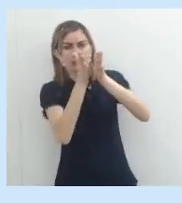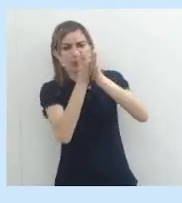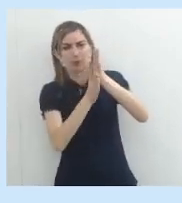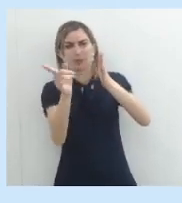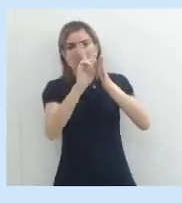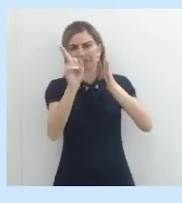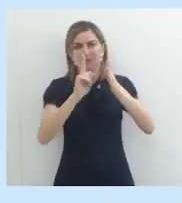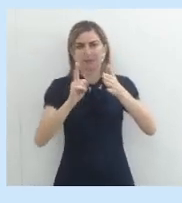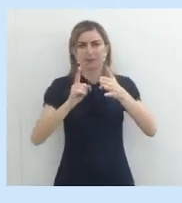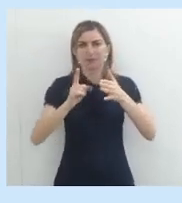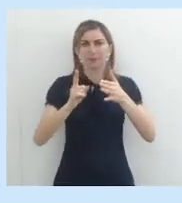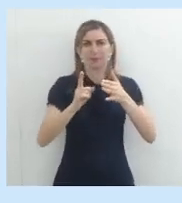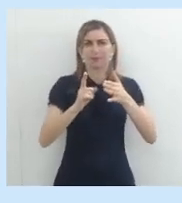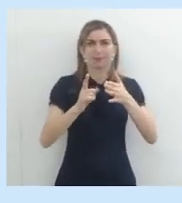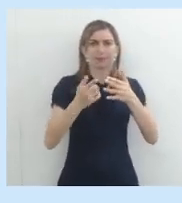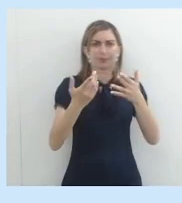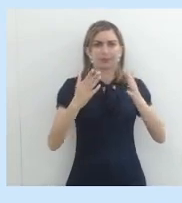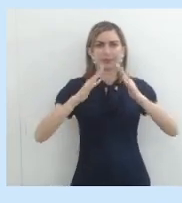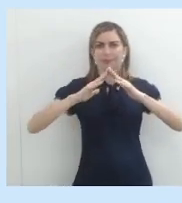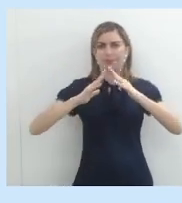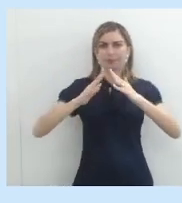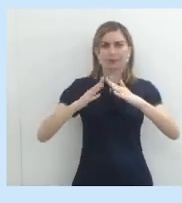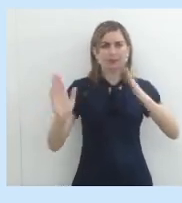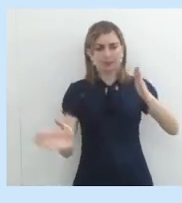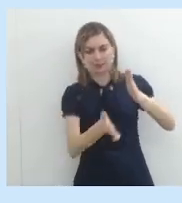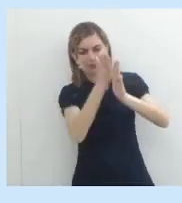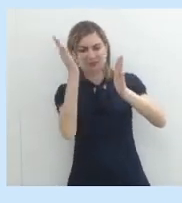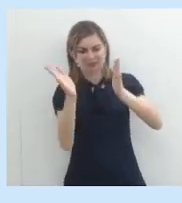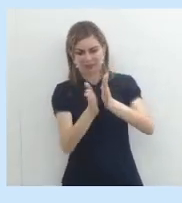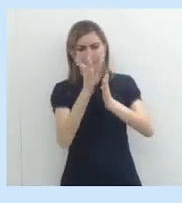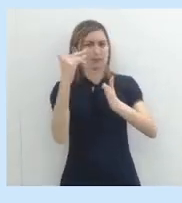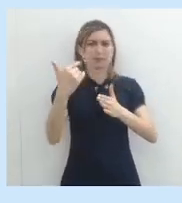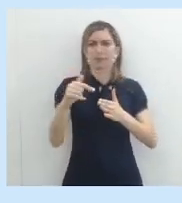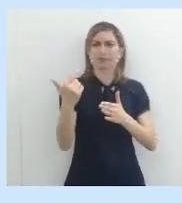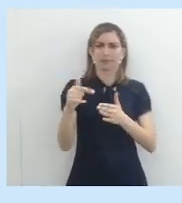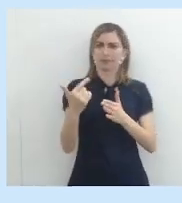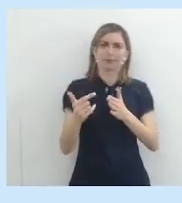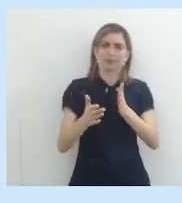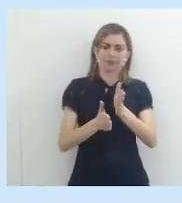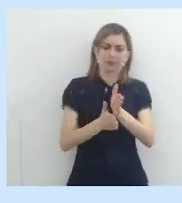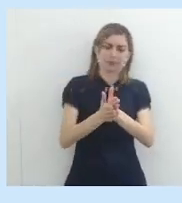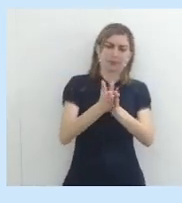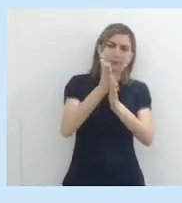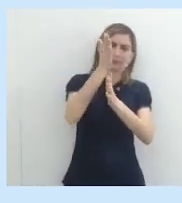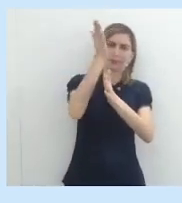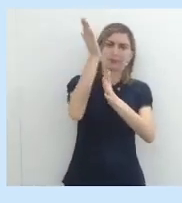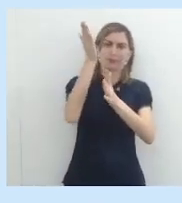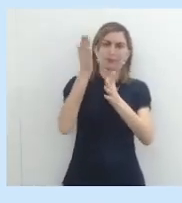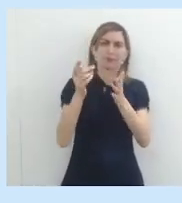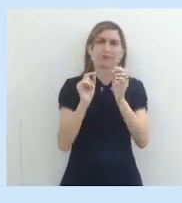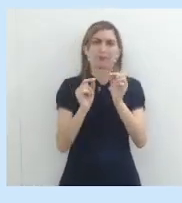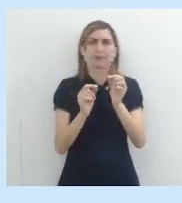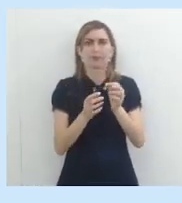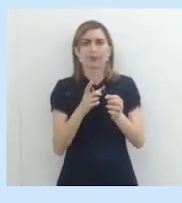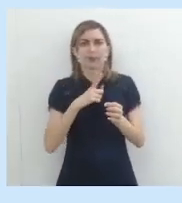A parede de casa, por exemplo, que ela vai ser emassada, a parede da caverna não vai ser dessa forma. Então, ela vai ter